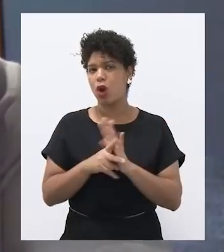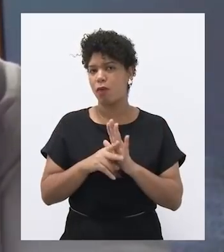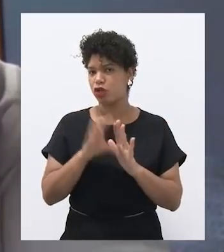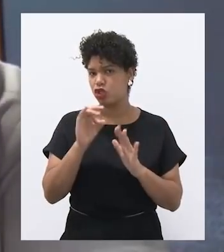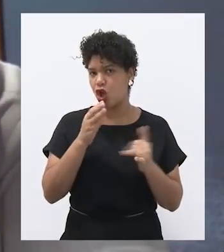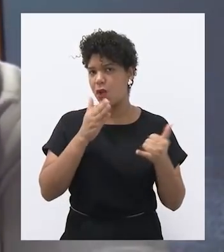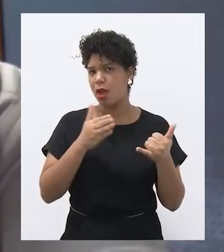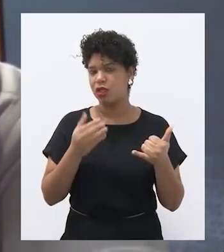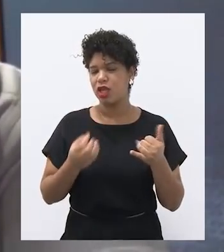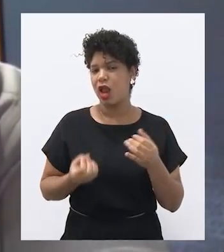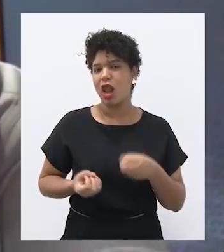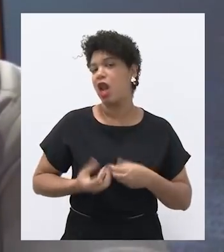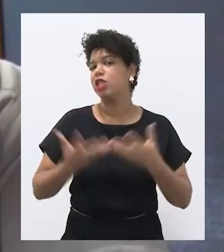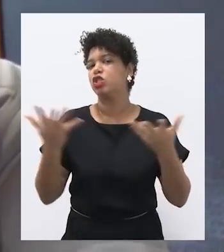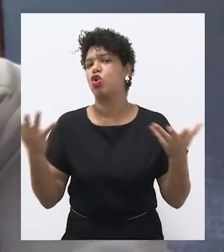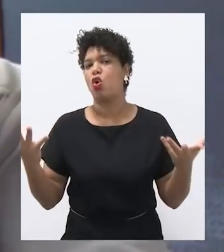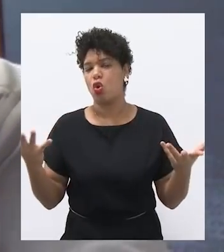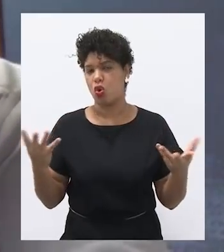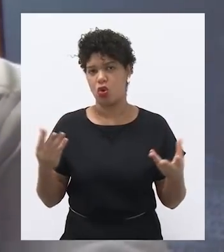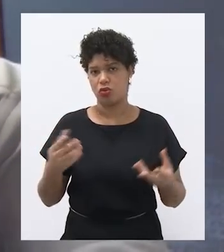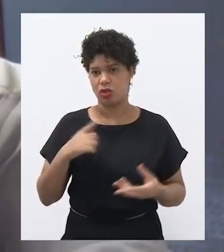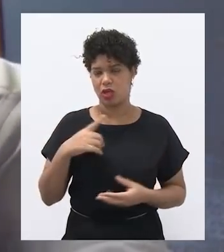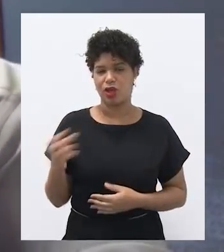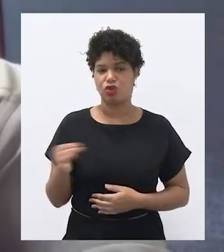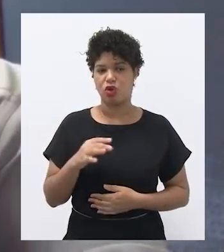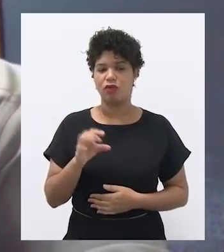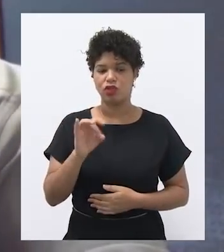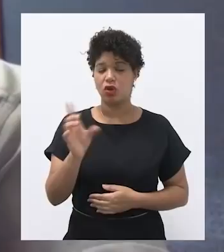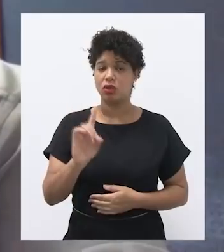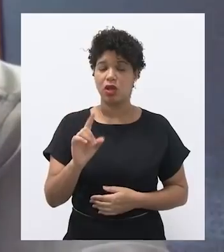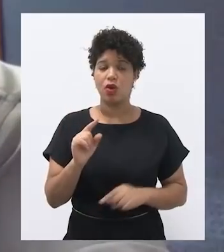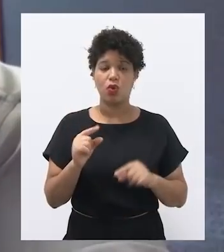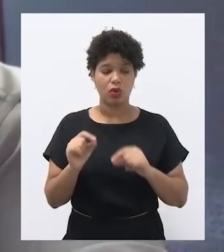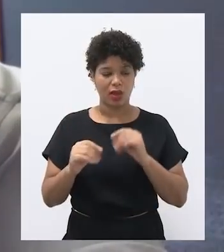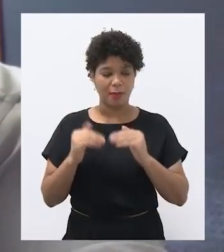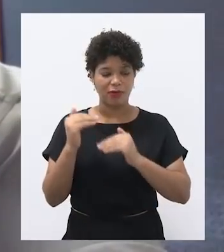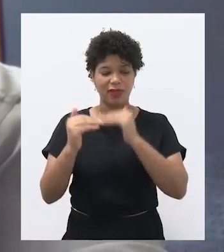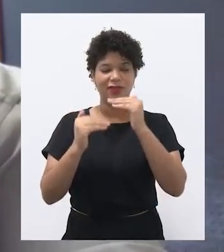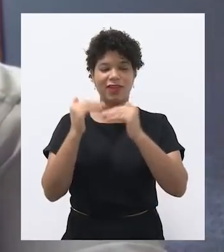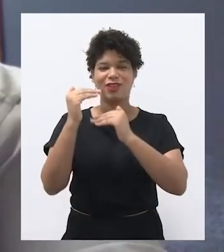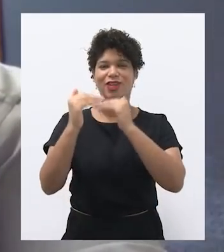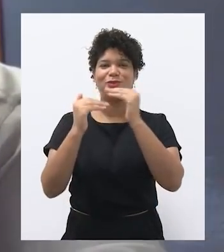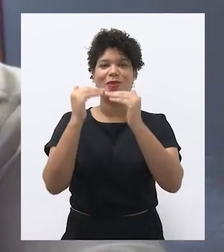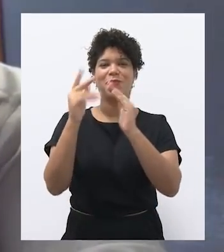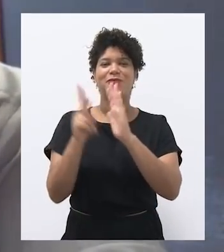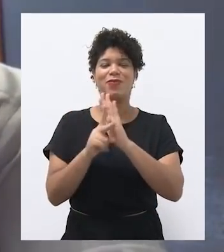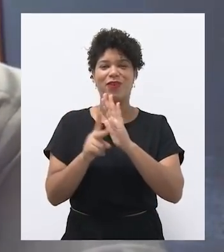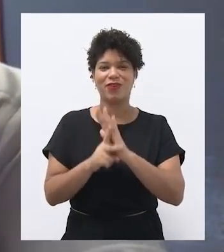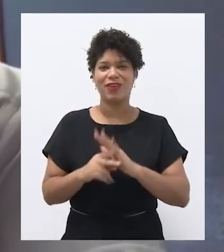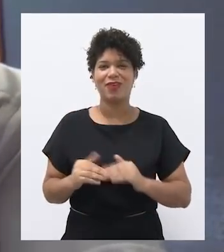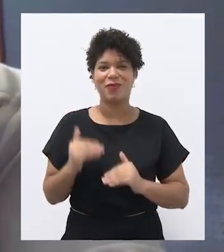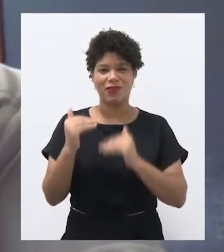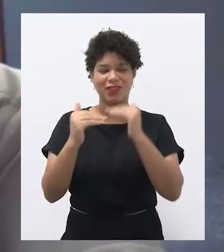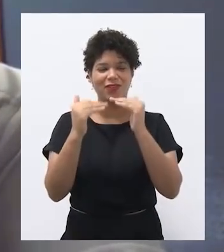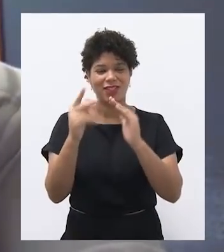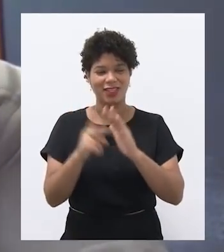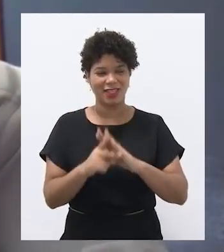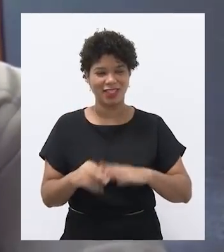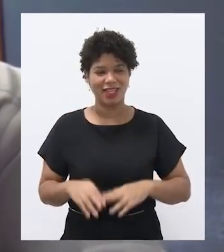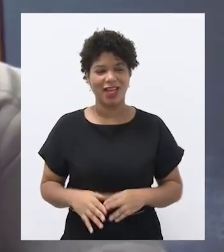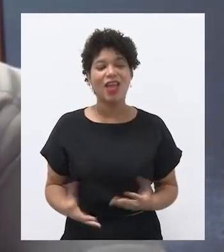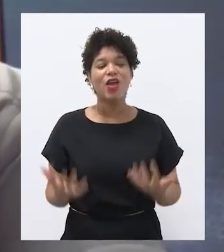do lançamento delas, mas da evolução no que diz respeito à adoção e à incorporação